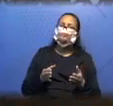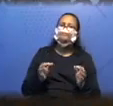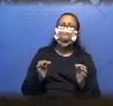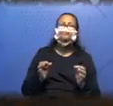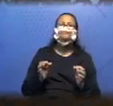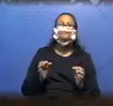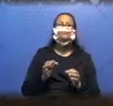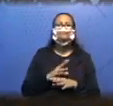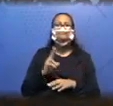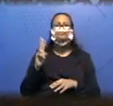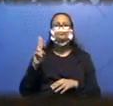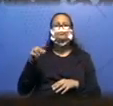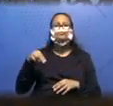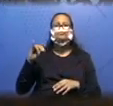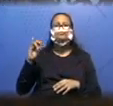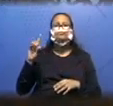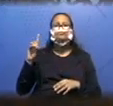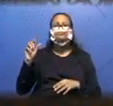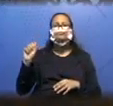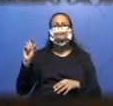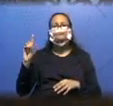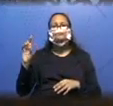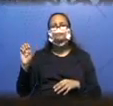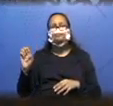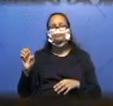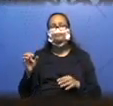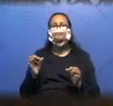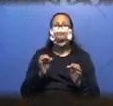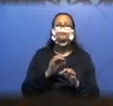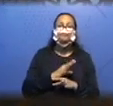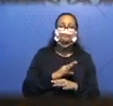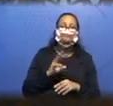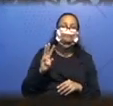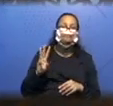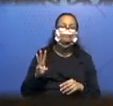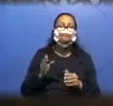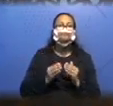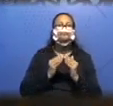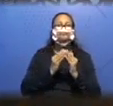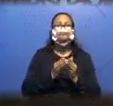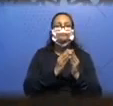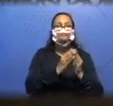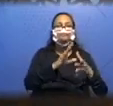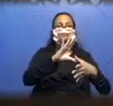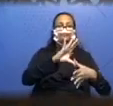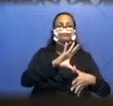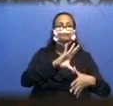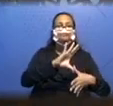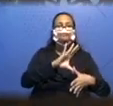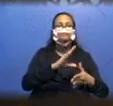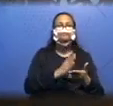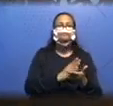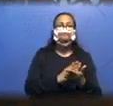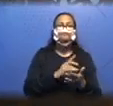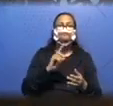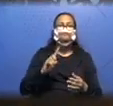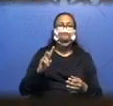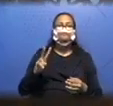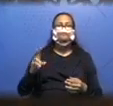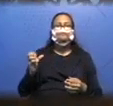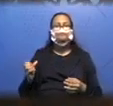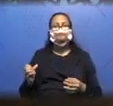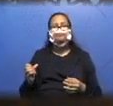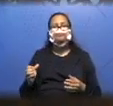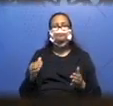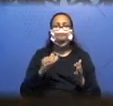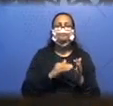então fechando a unidade, nós terminamos a unidade 3 com essa parte navegações para a América,